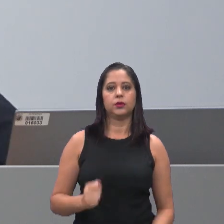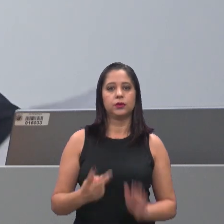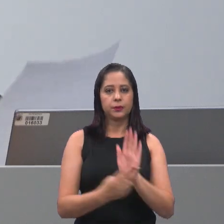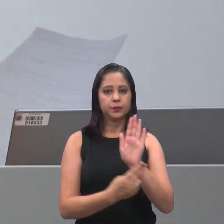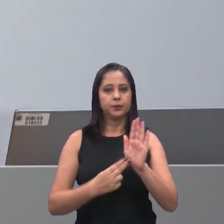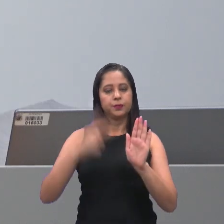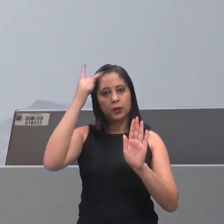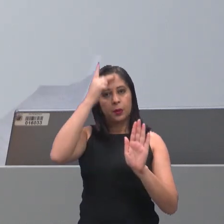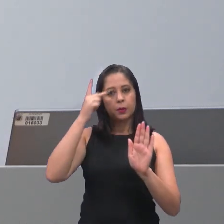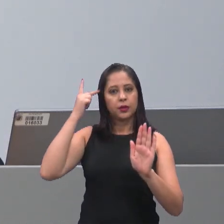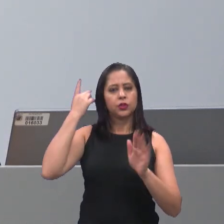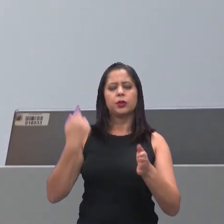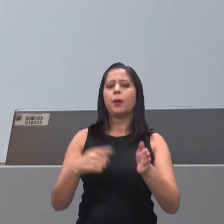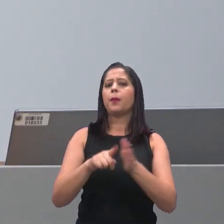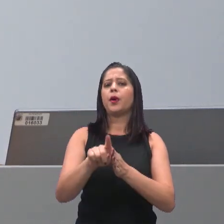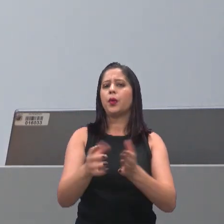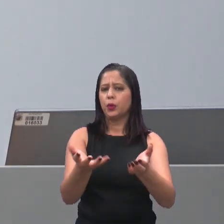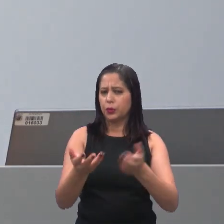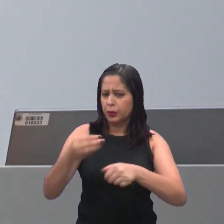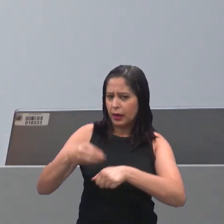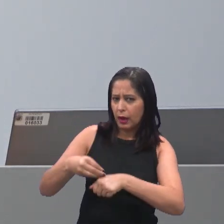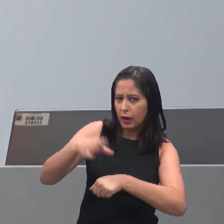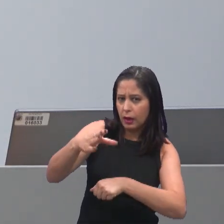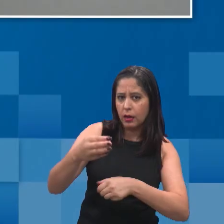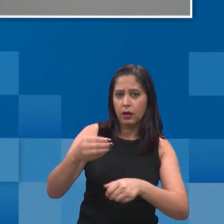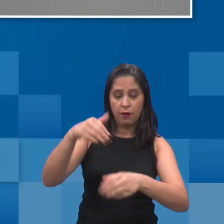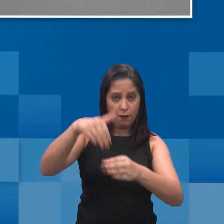a liderança se deseja encaminhar o voto.